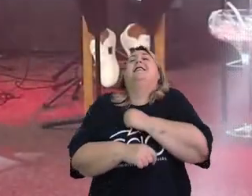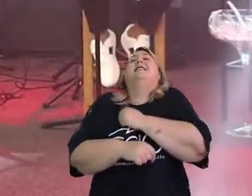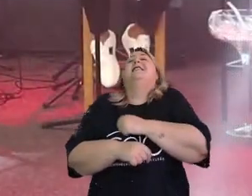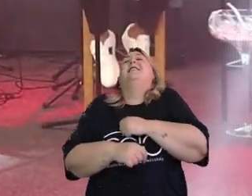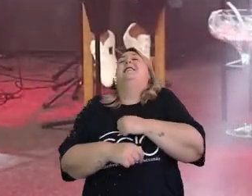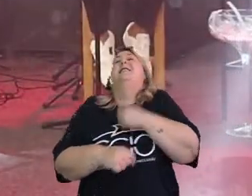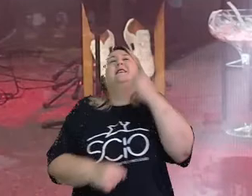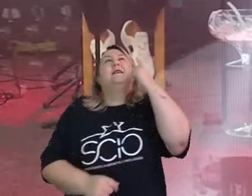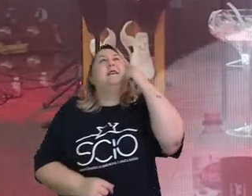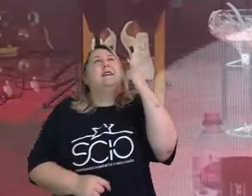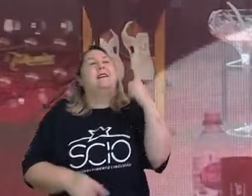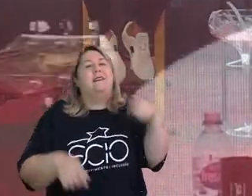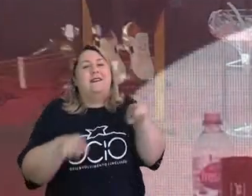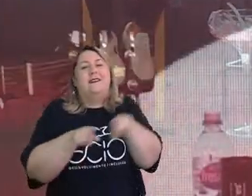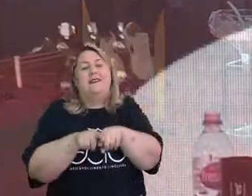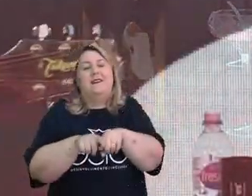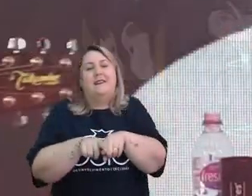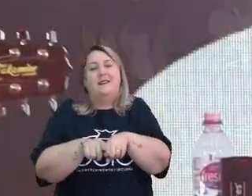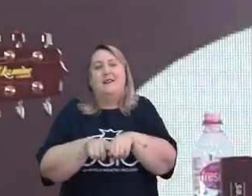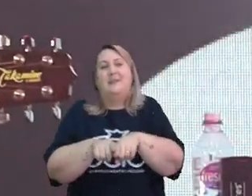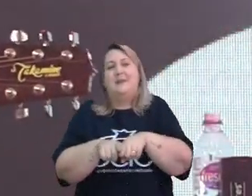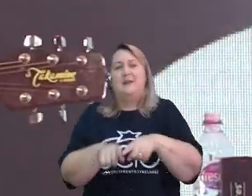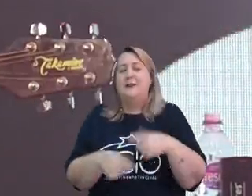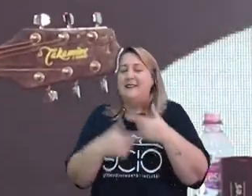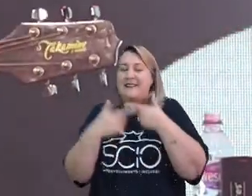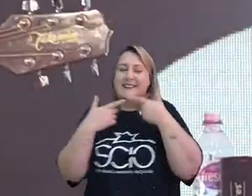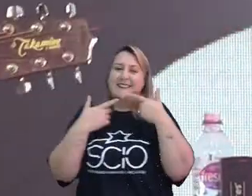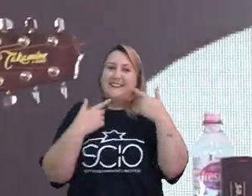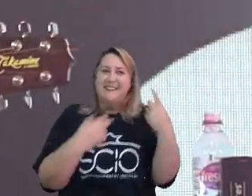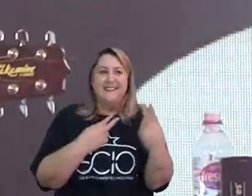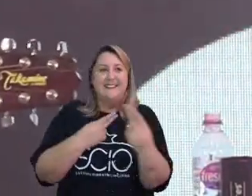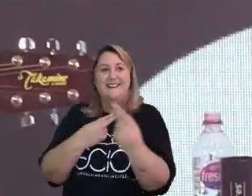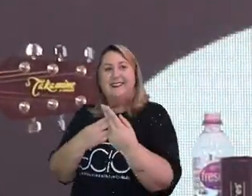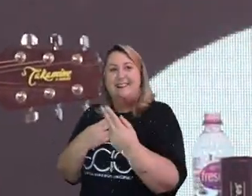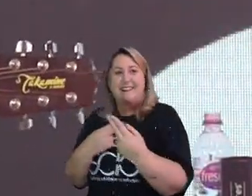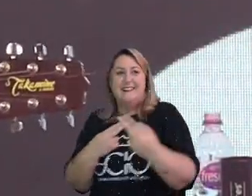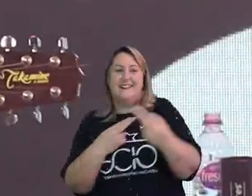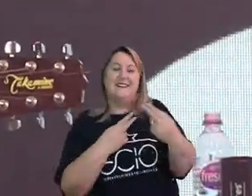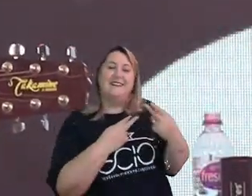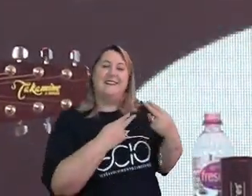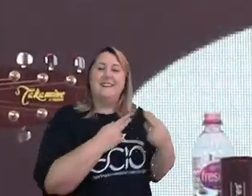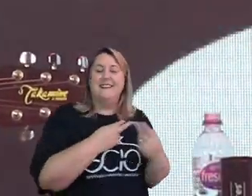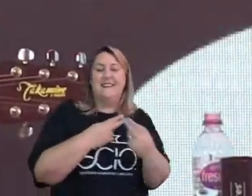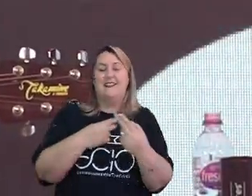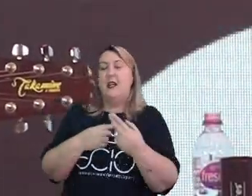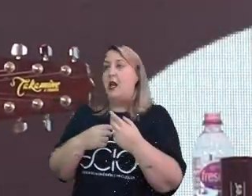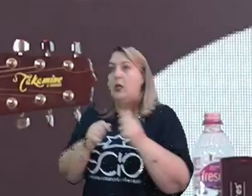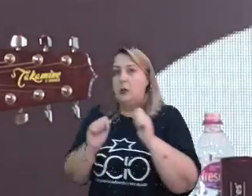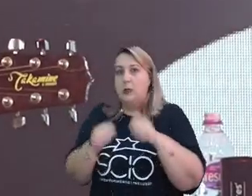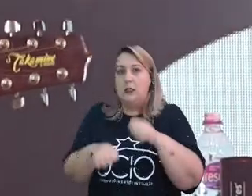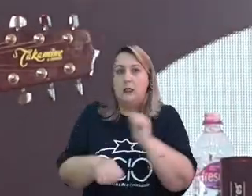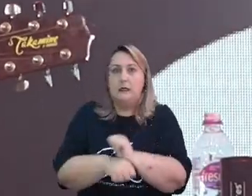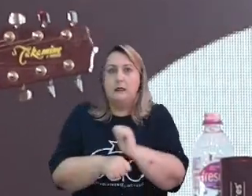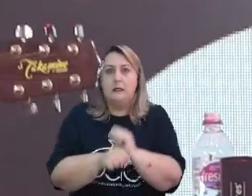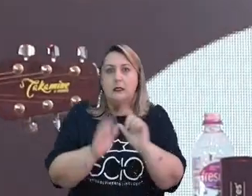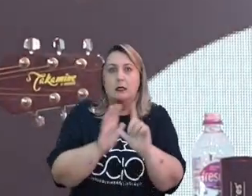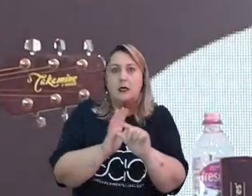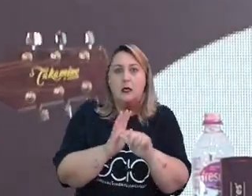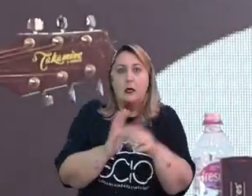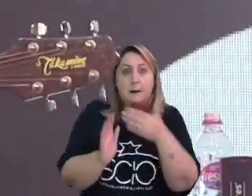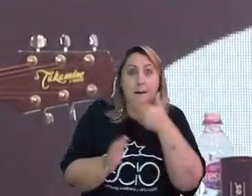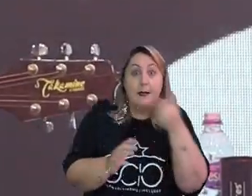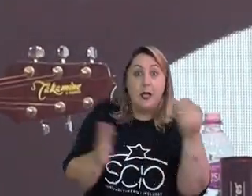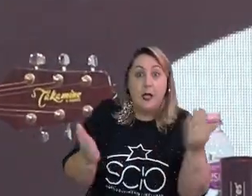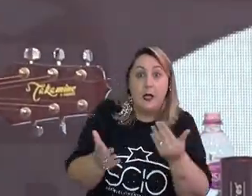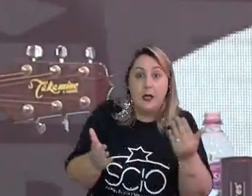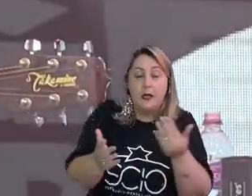cola na gente. Seu sorriso continua o mesmo, e o coração não aguenta um depois. Na mesma